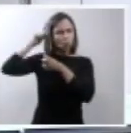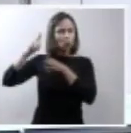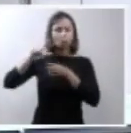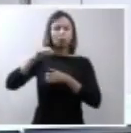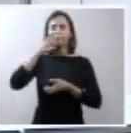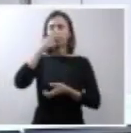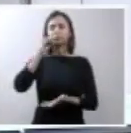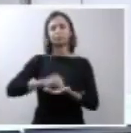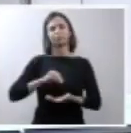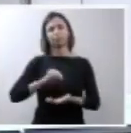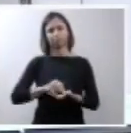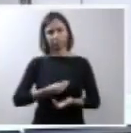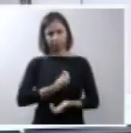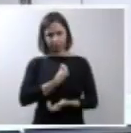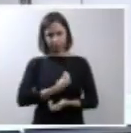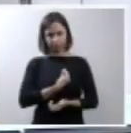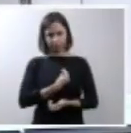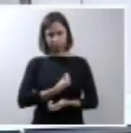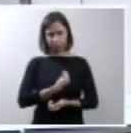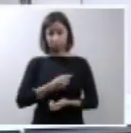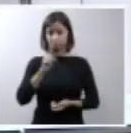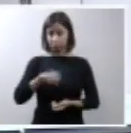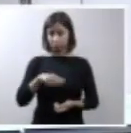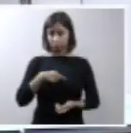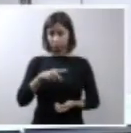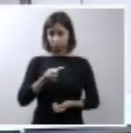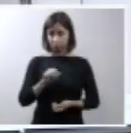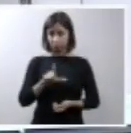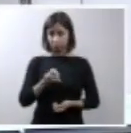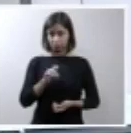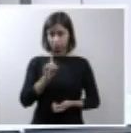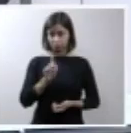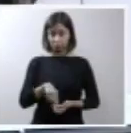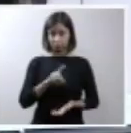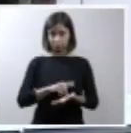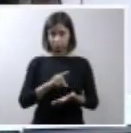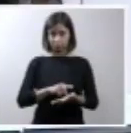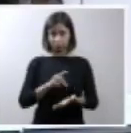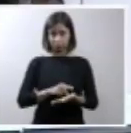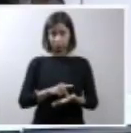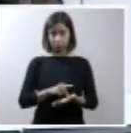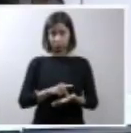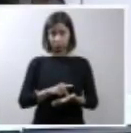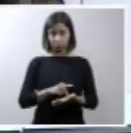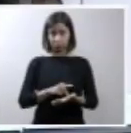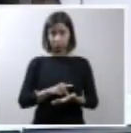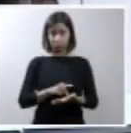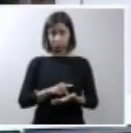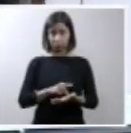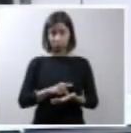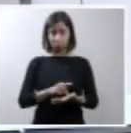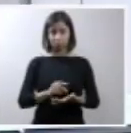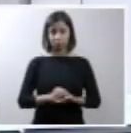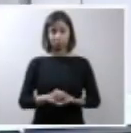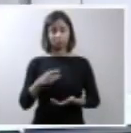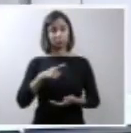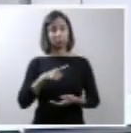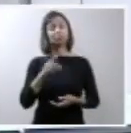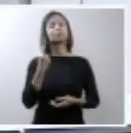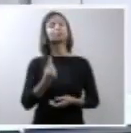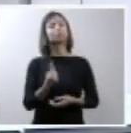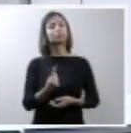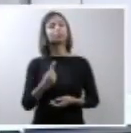como ausência de vida se esse princípio é válido por exemplo em um caso de antropo